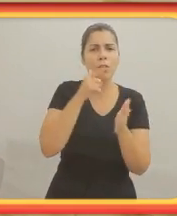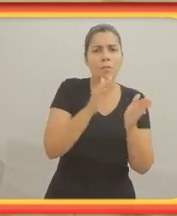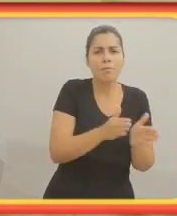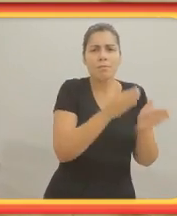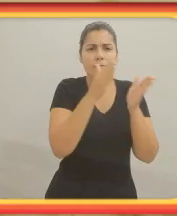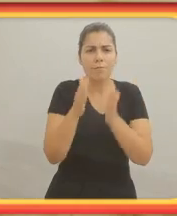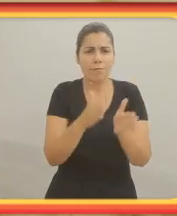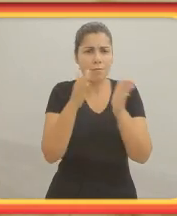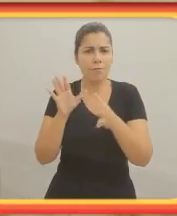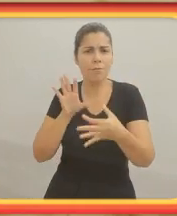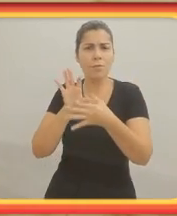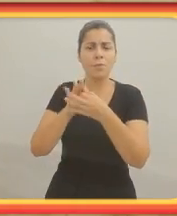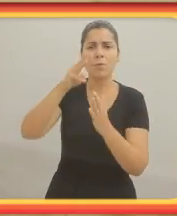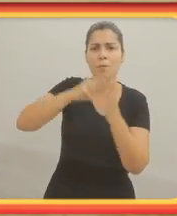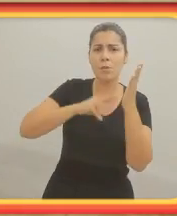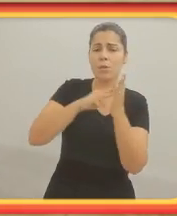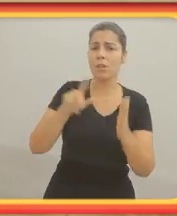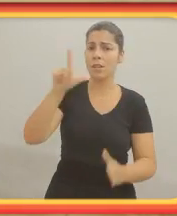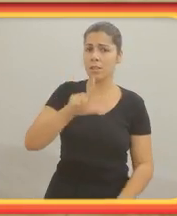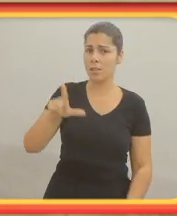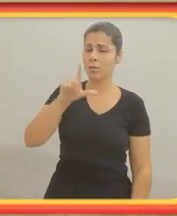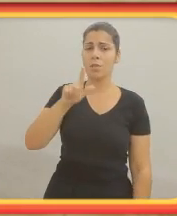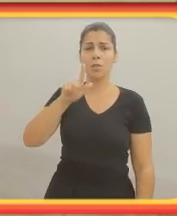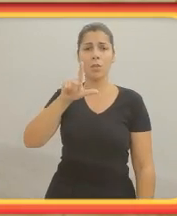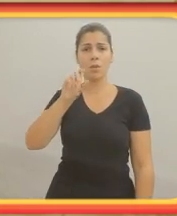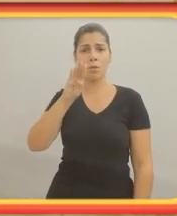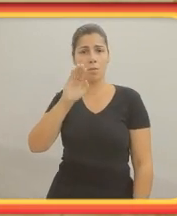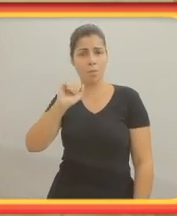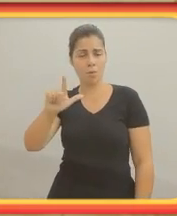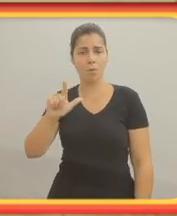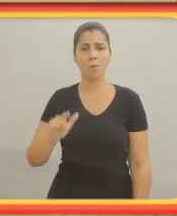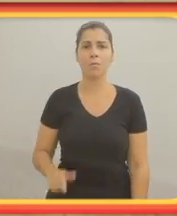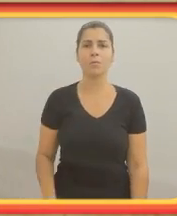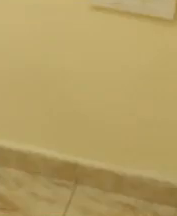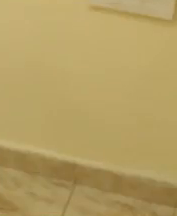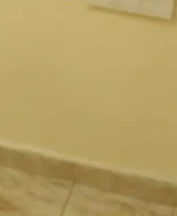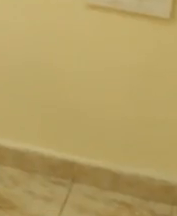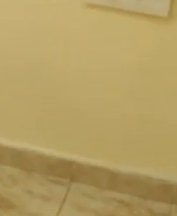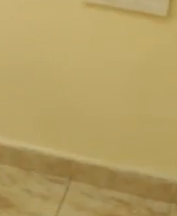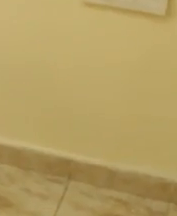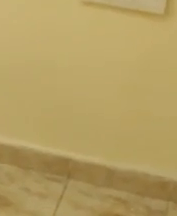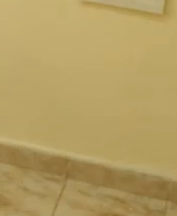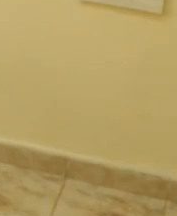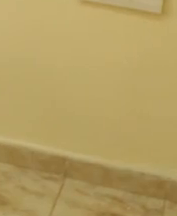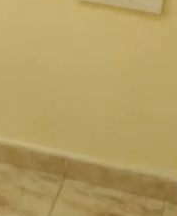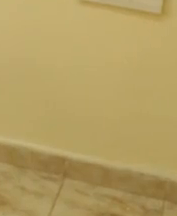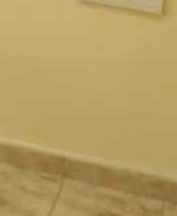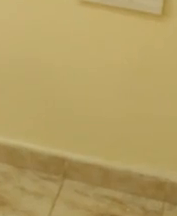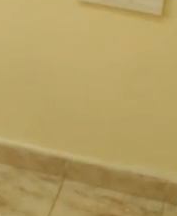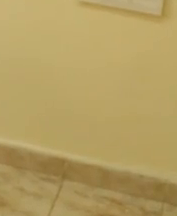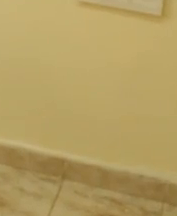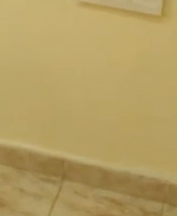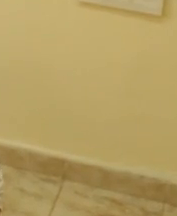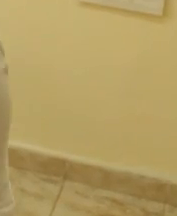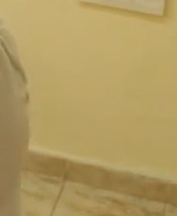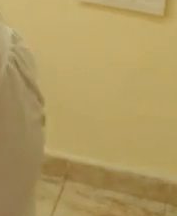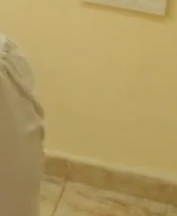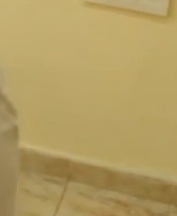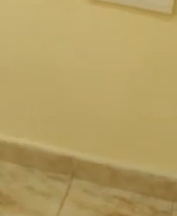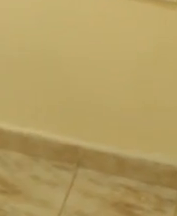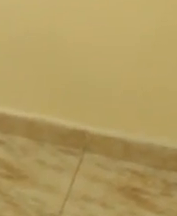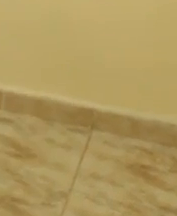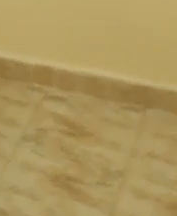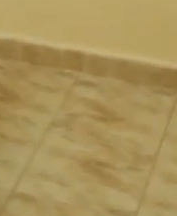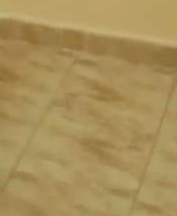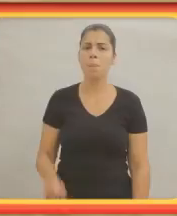cada um deles tenha essa habilidade e, posteriormente, passar para a etapa de incorporação do método de